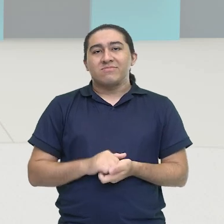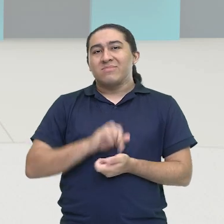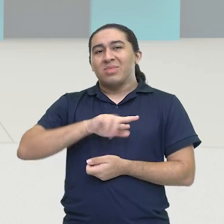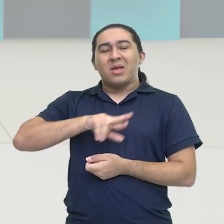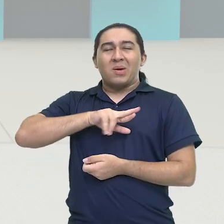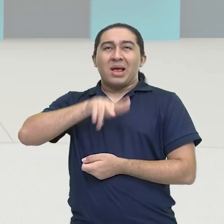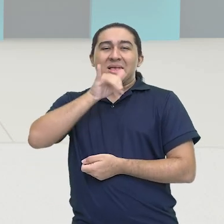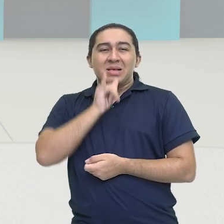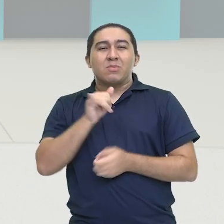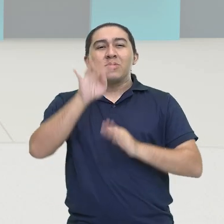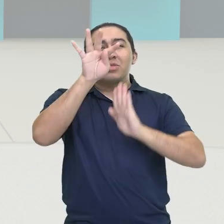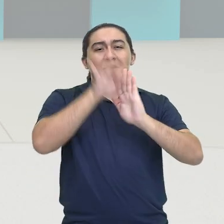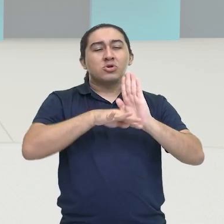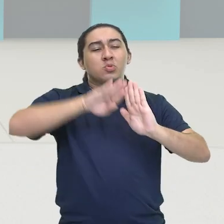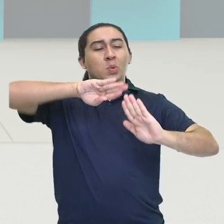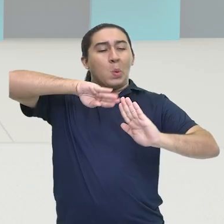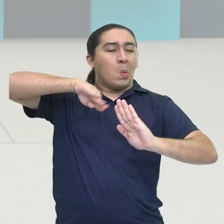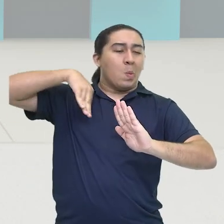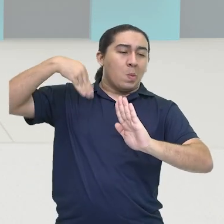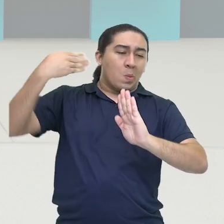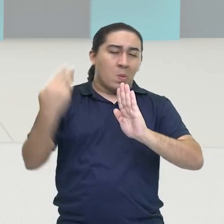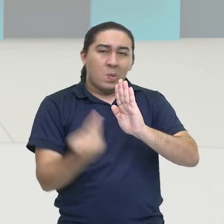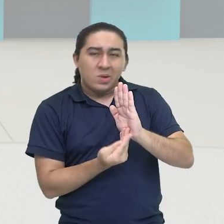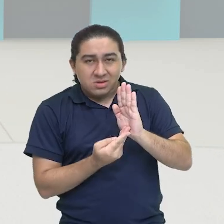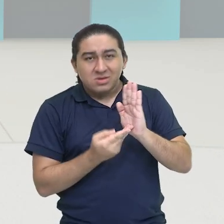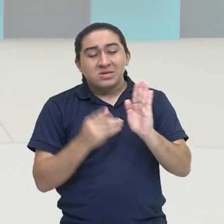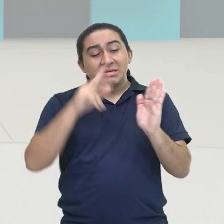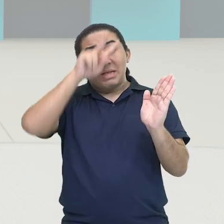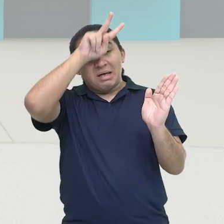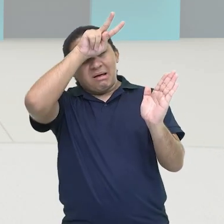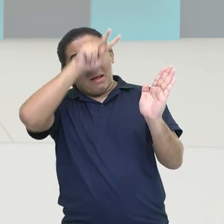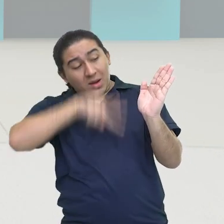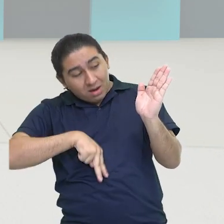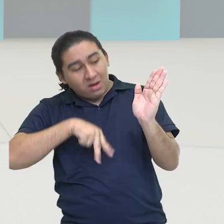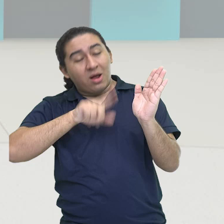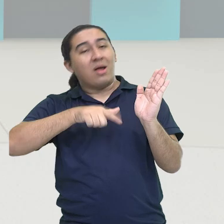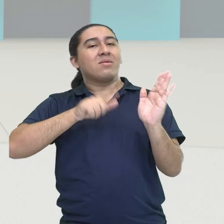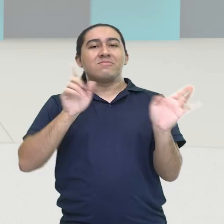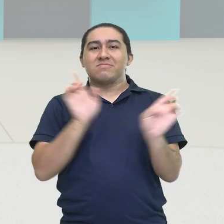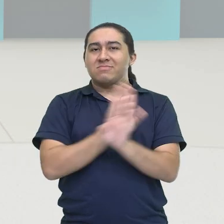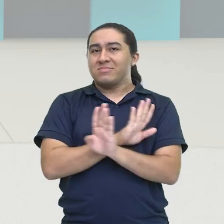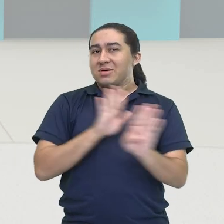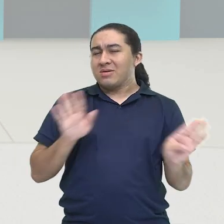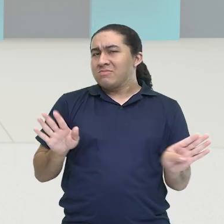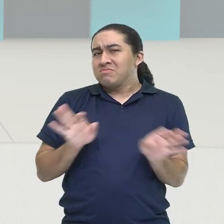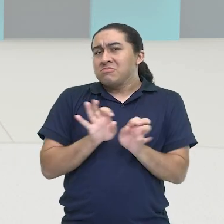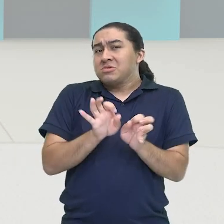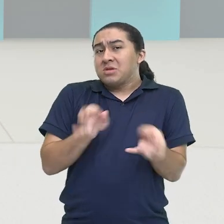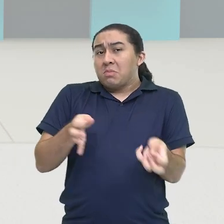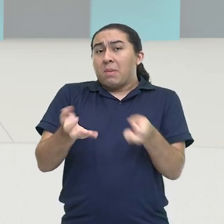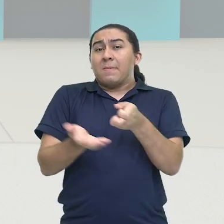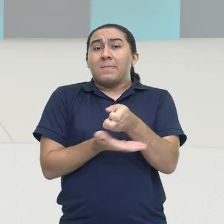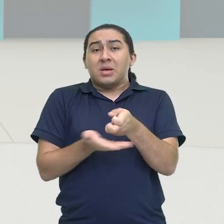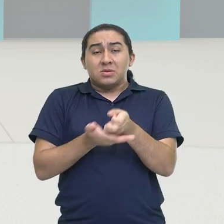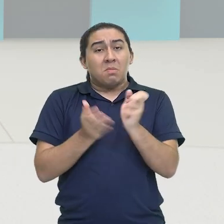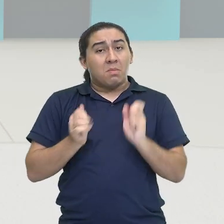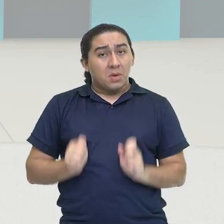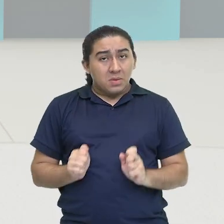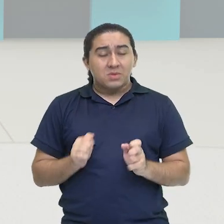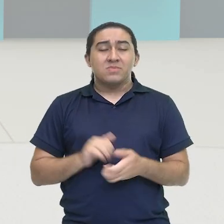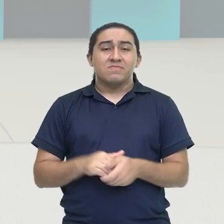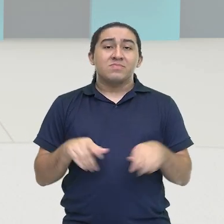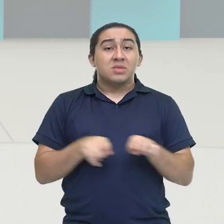você ler o texto todo para entender e saber que aquilo trata-se de uma receita, e assim são todos